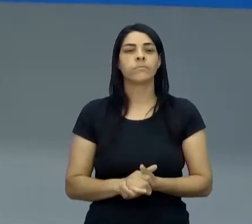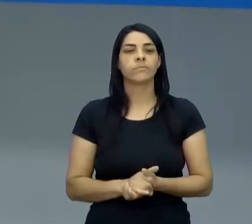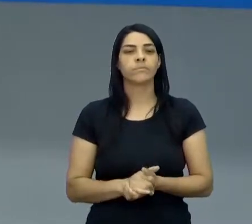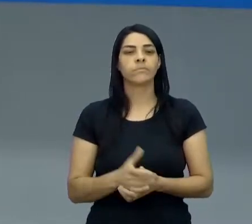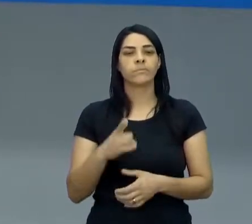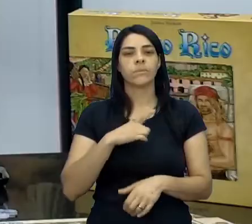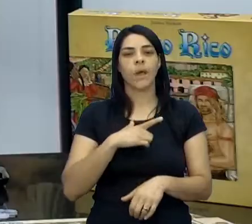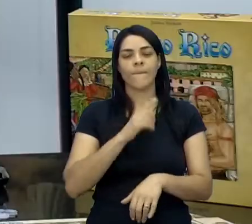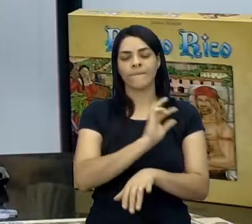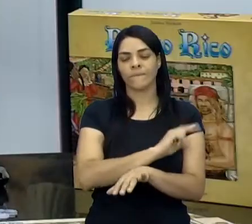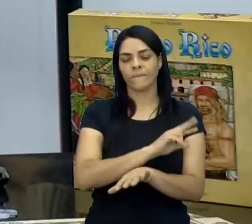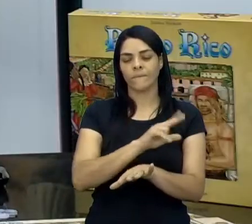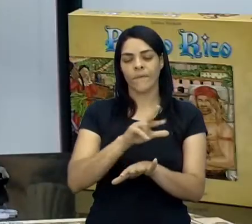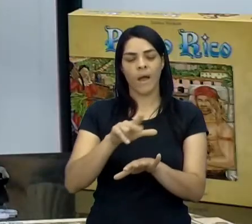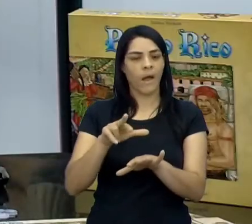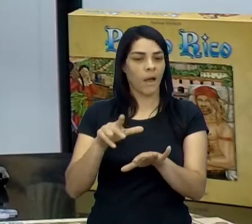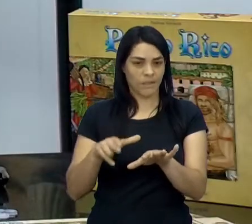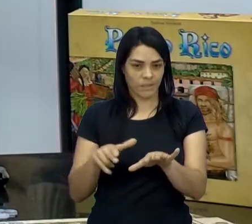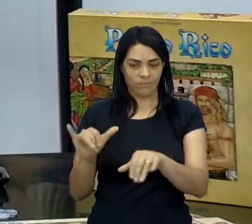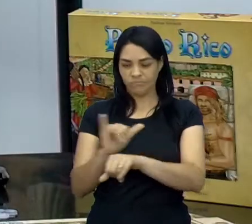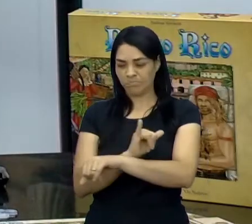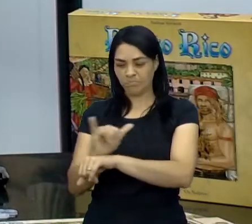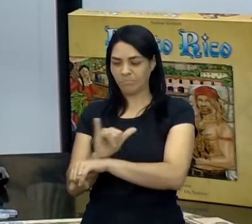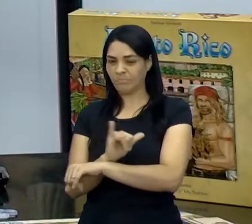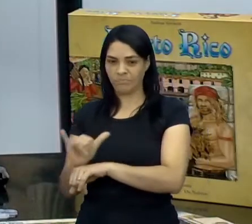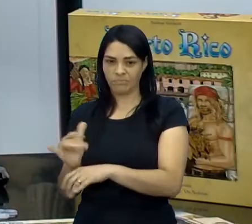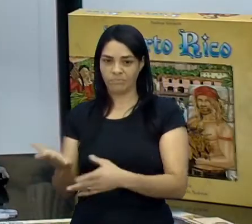versão 10 e 3.